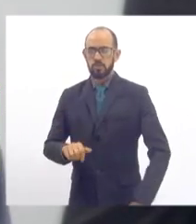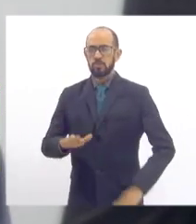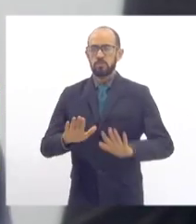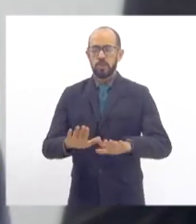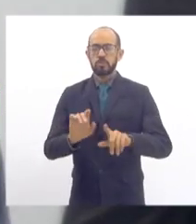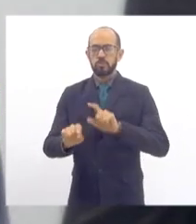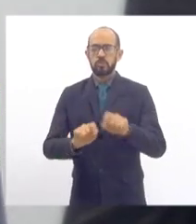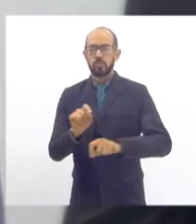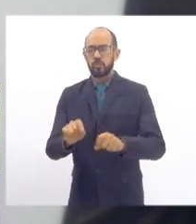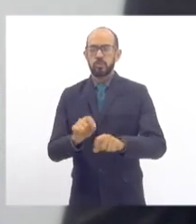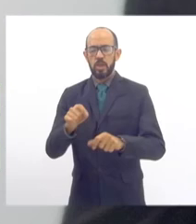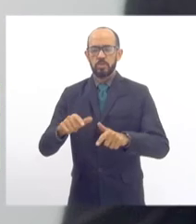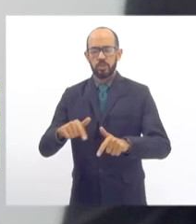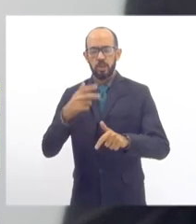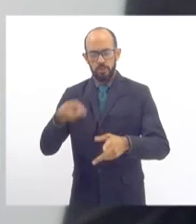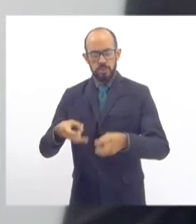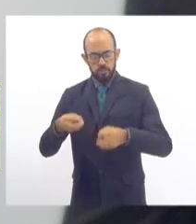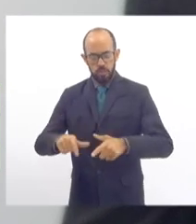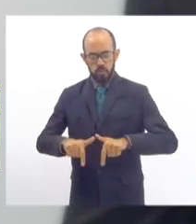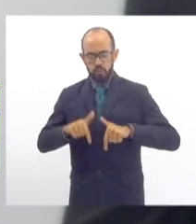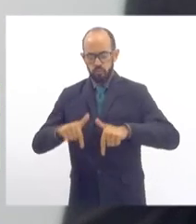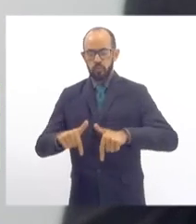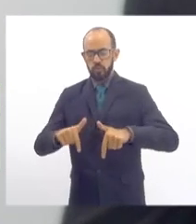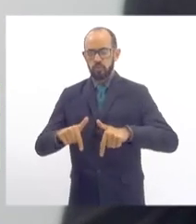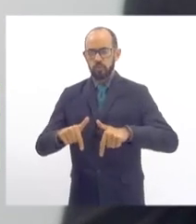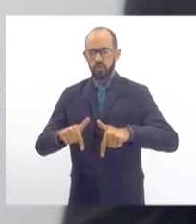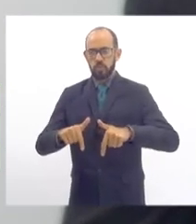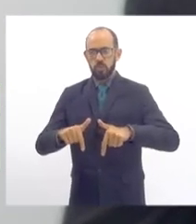tem visto o esforço do governo fazer isso para algumas áreas.